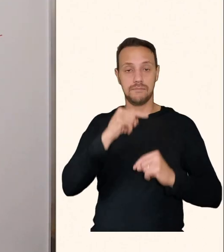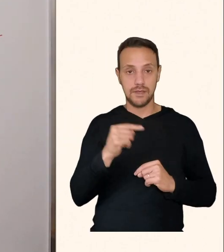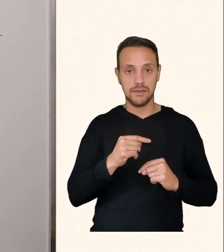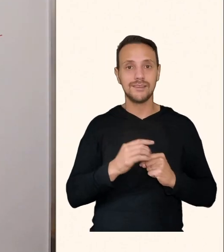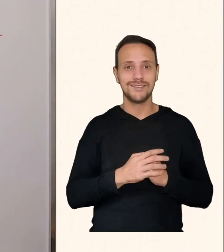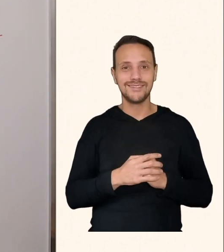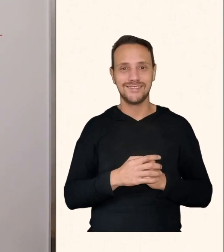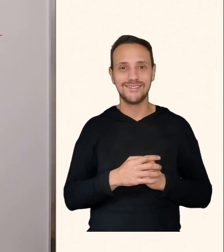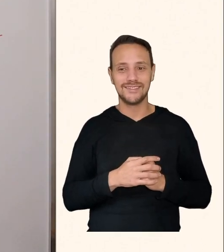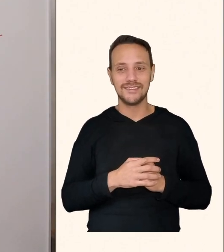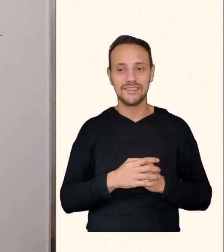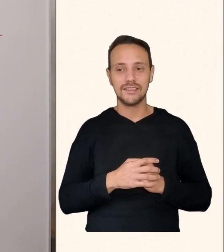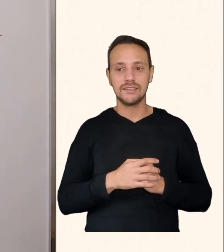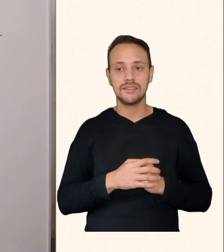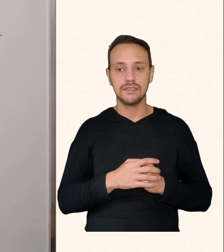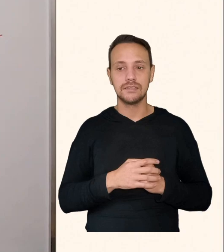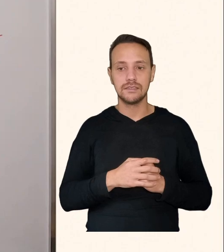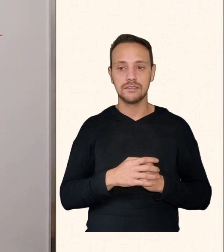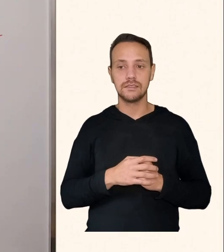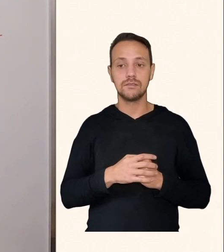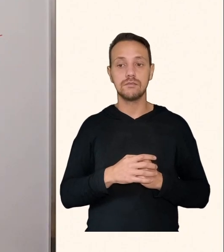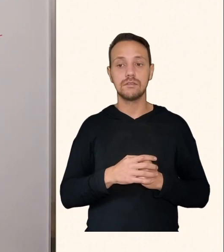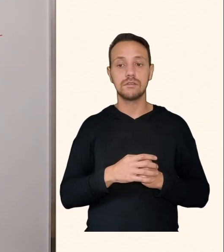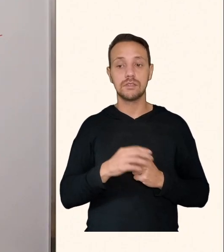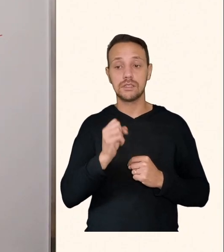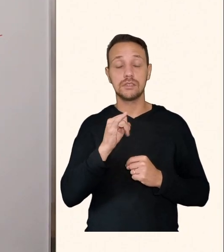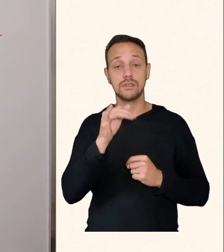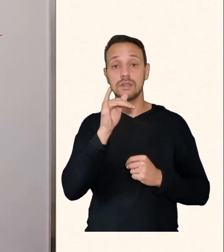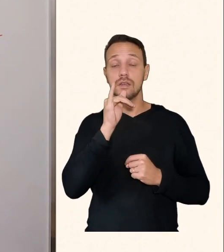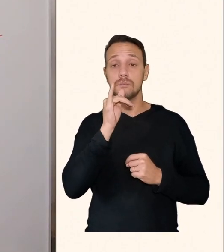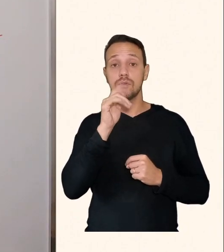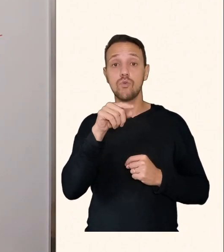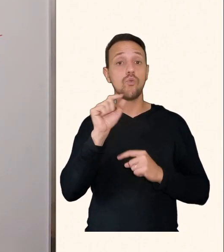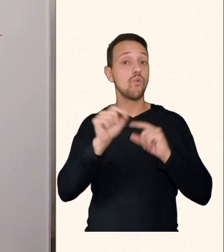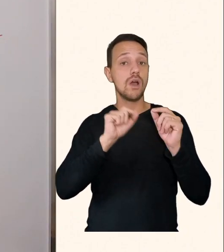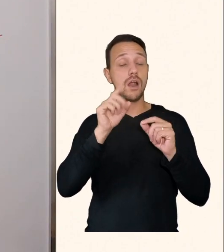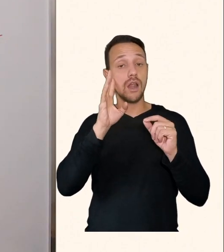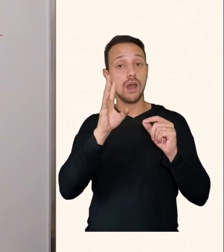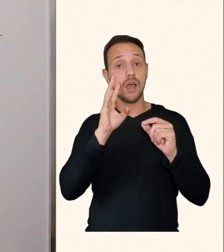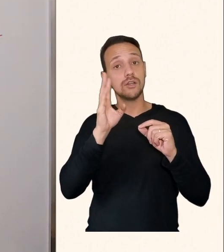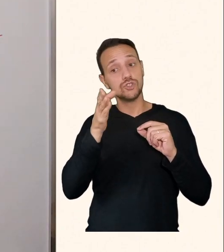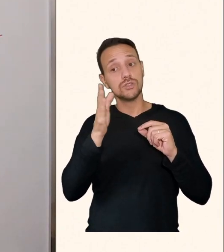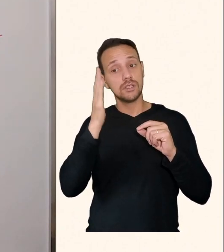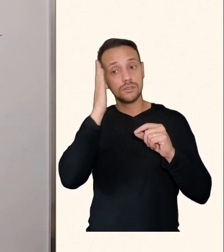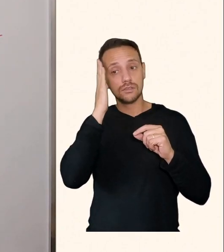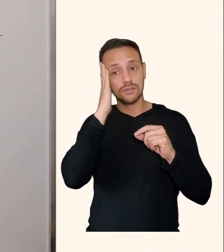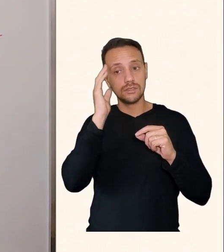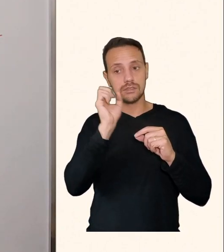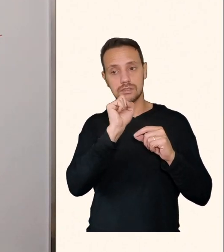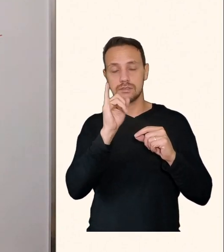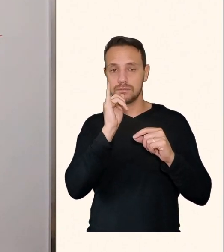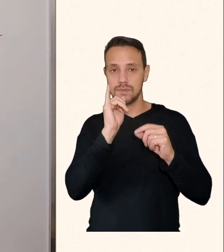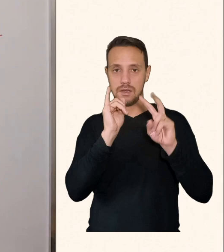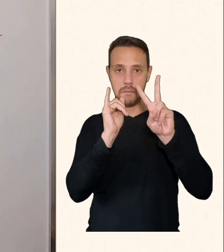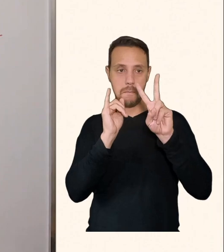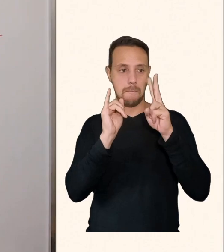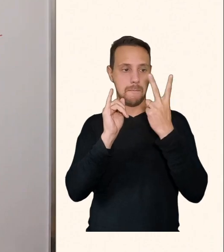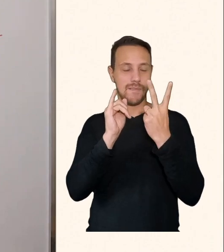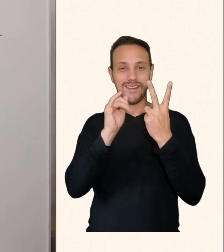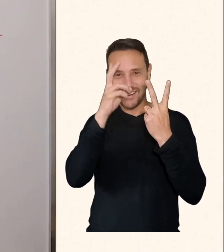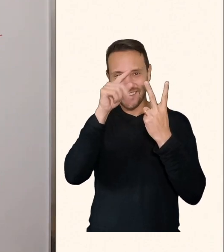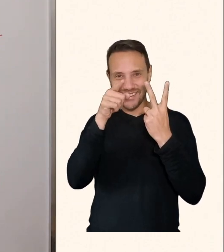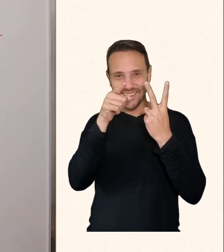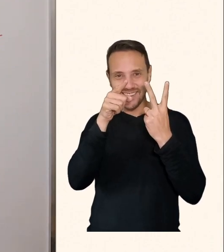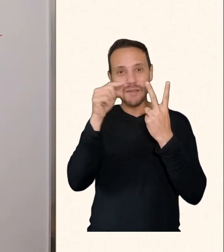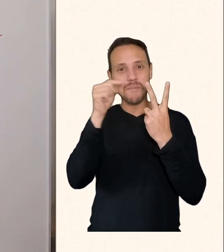muda a ordem, a gente troca o sinal. Então, pessoal, anote aí. O produto